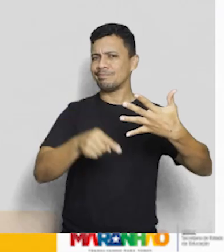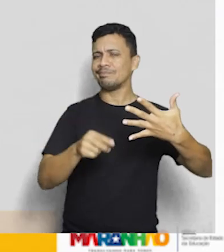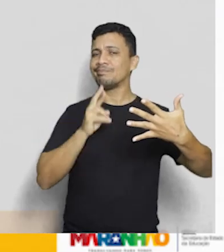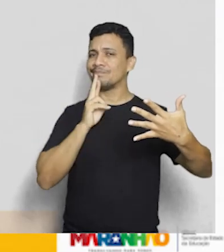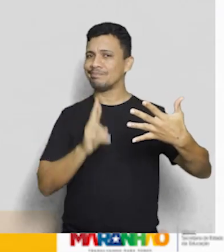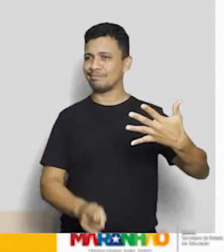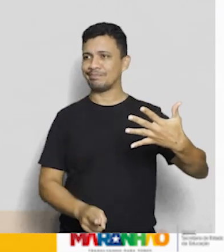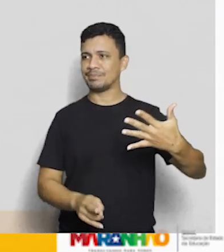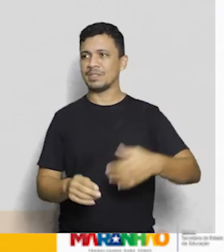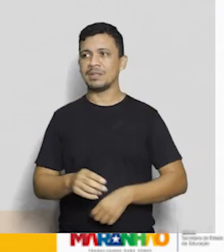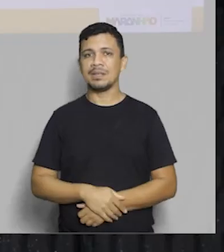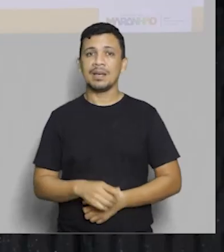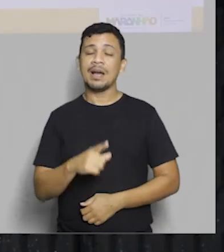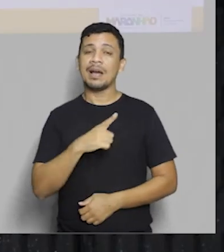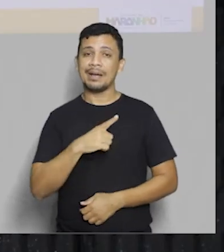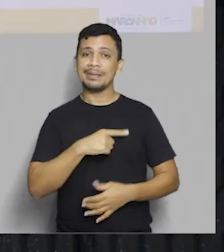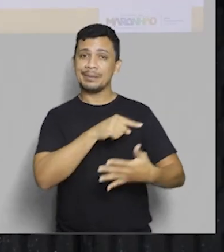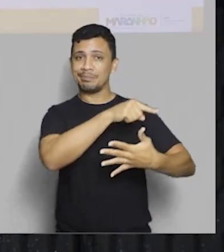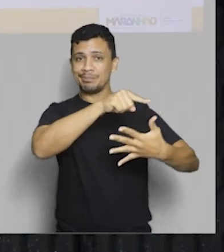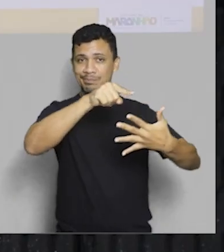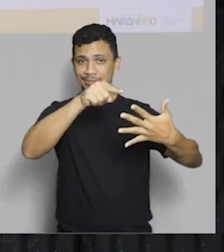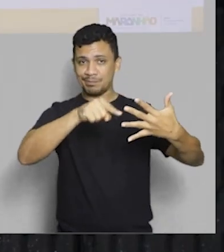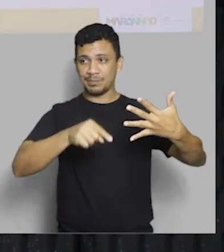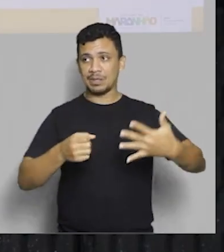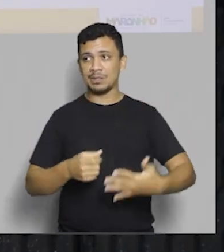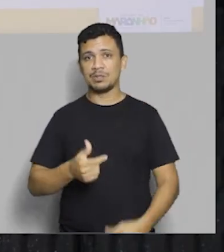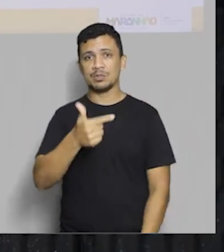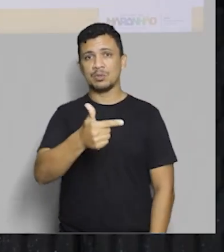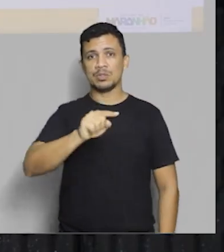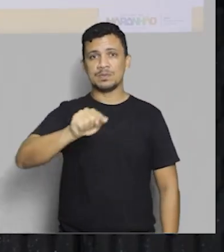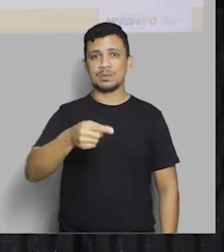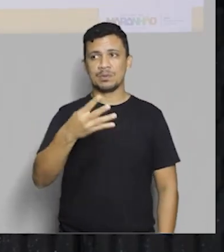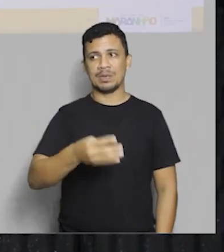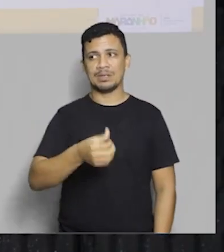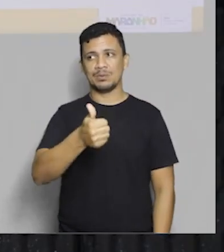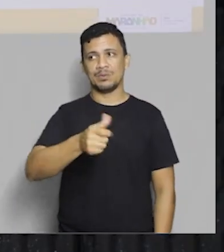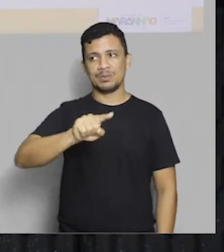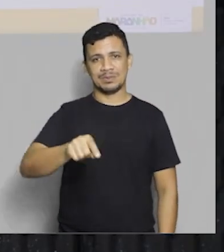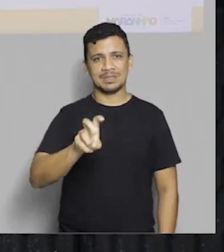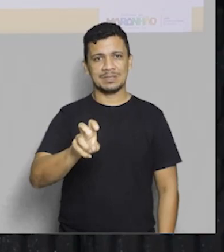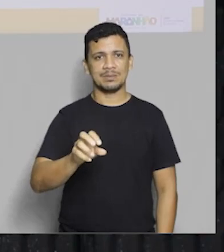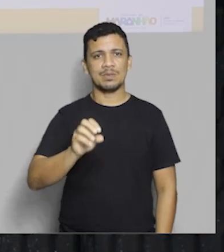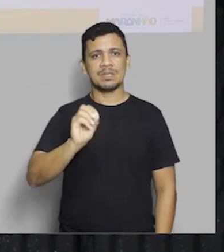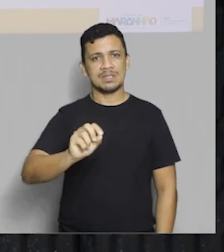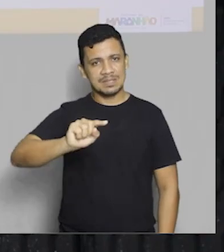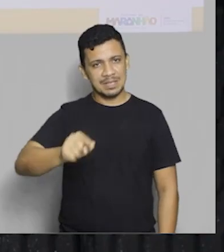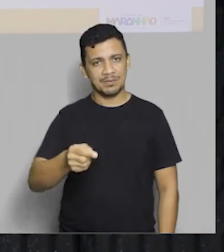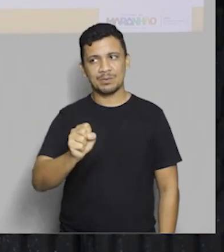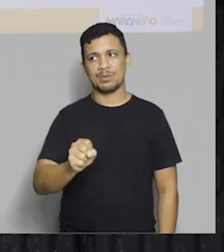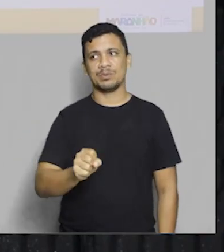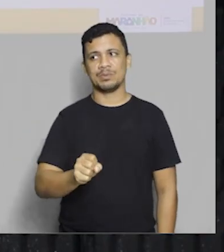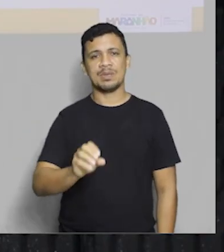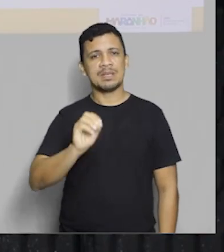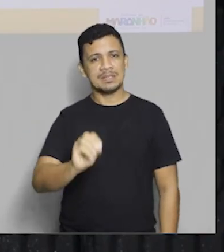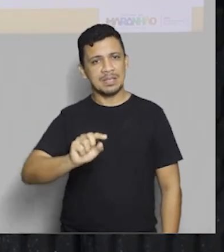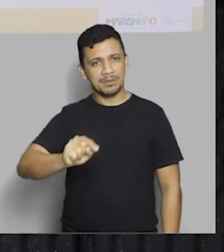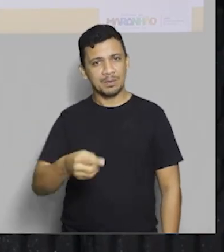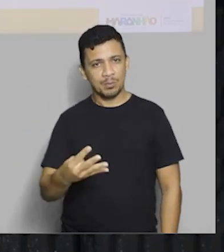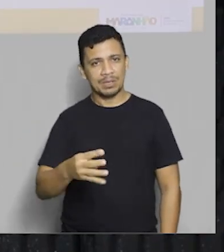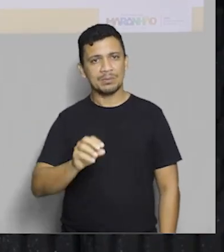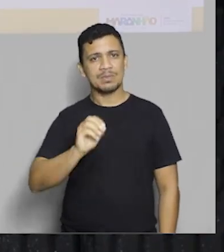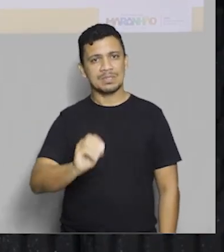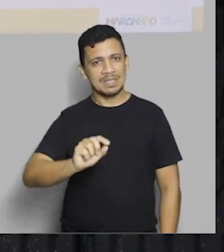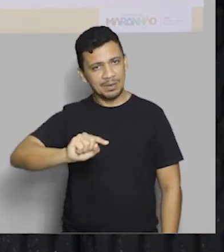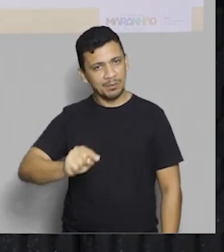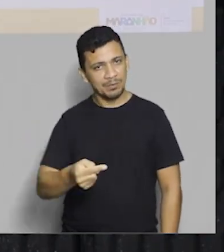de. Então nós temos aqui os valores, certo? 2,4, 1,5, 0,8. 0,4,